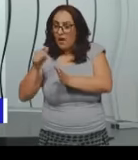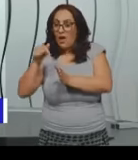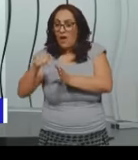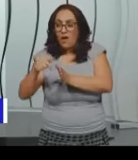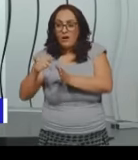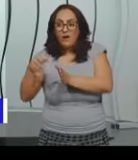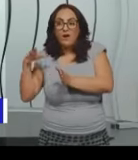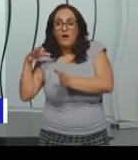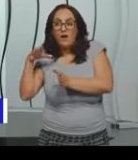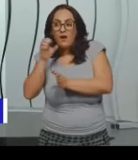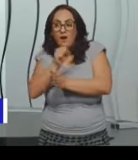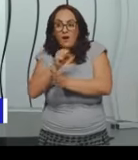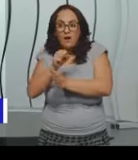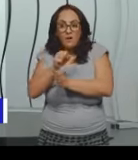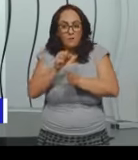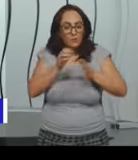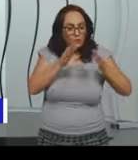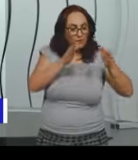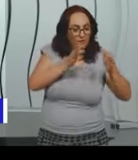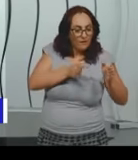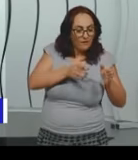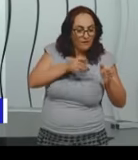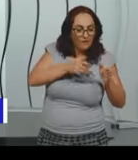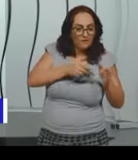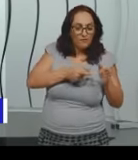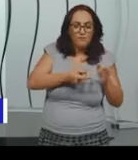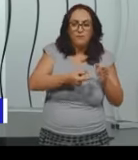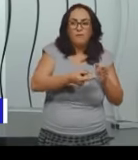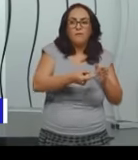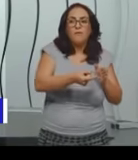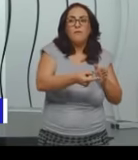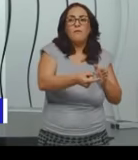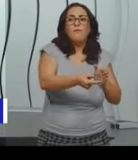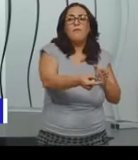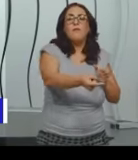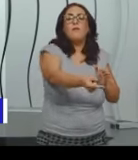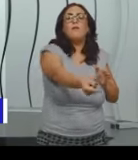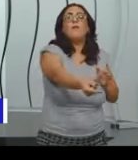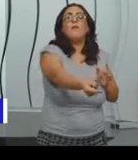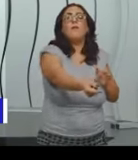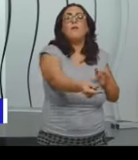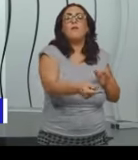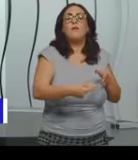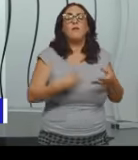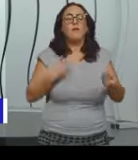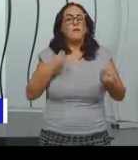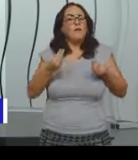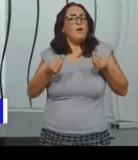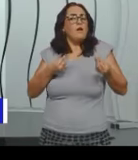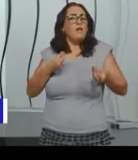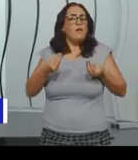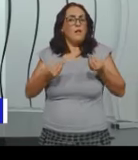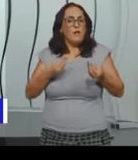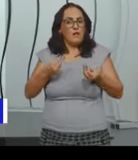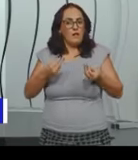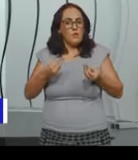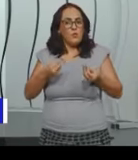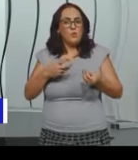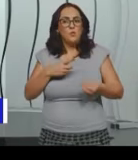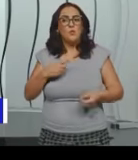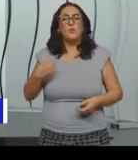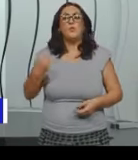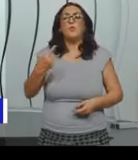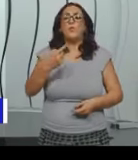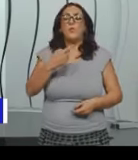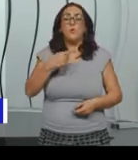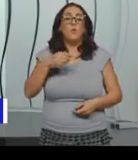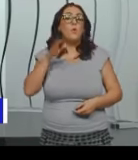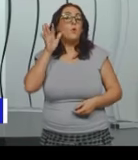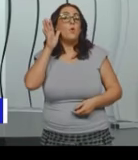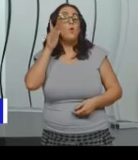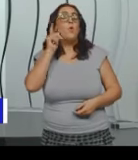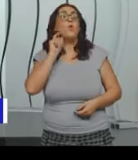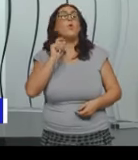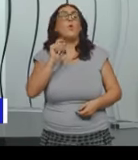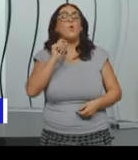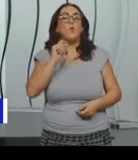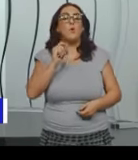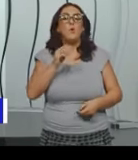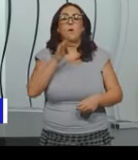ela vai ser permanente, digamos, duradoura. Vamos lá. Quando a gente observa o musgo, que é uma